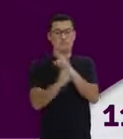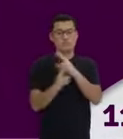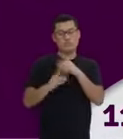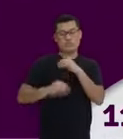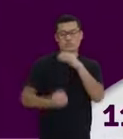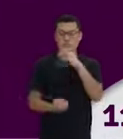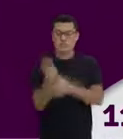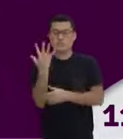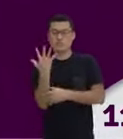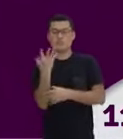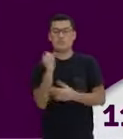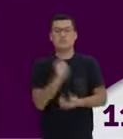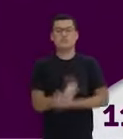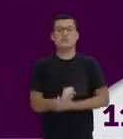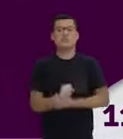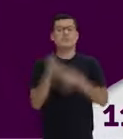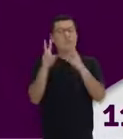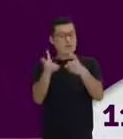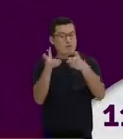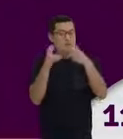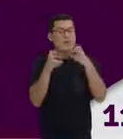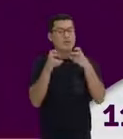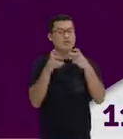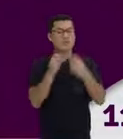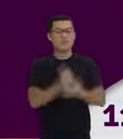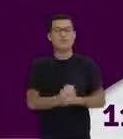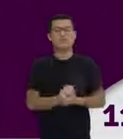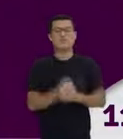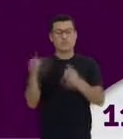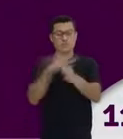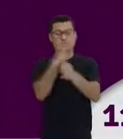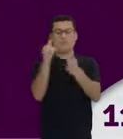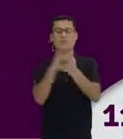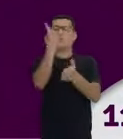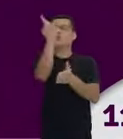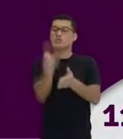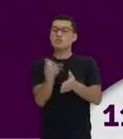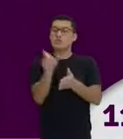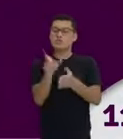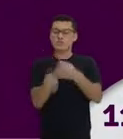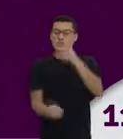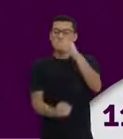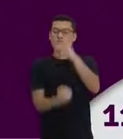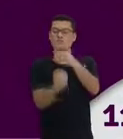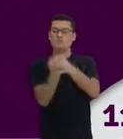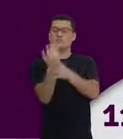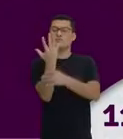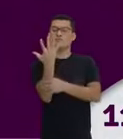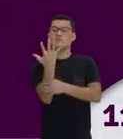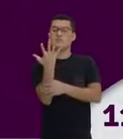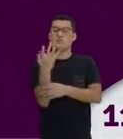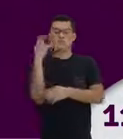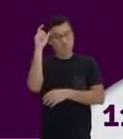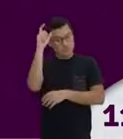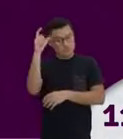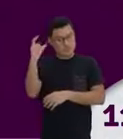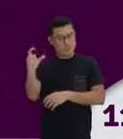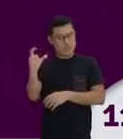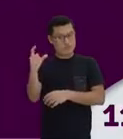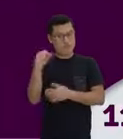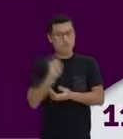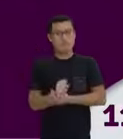produção então aqui você percebe que nós somos criadores da nossa cultura